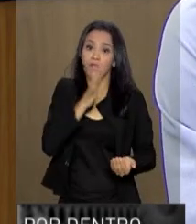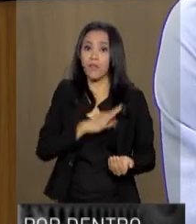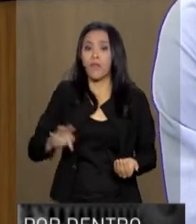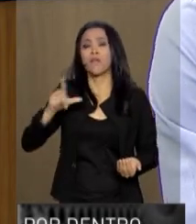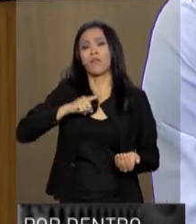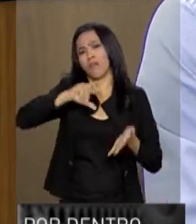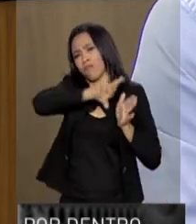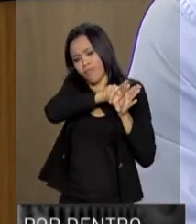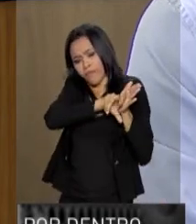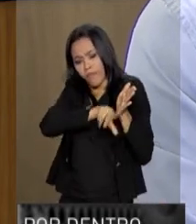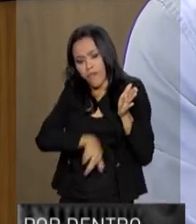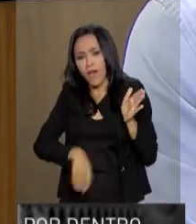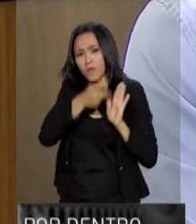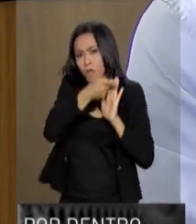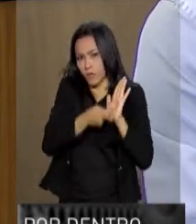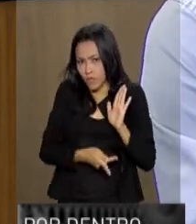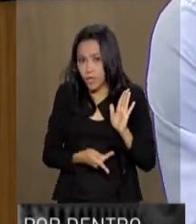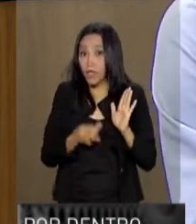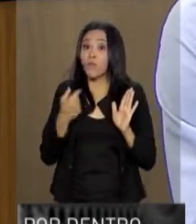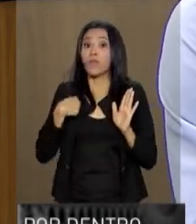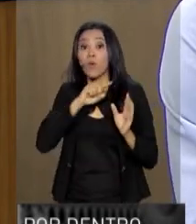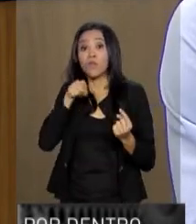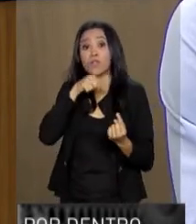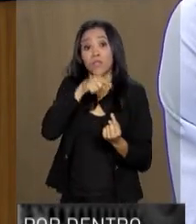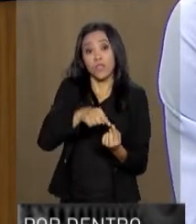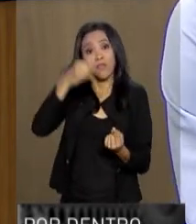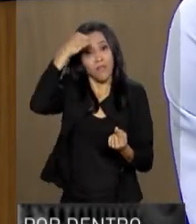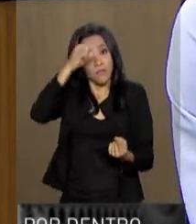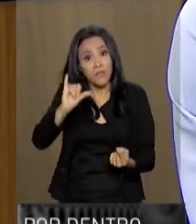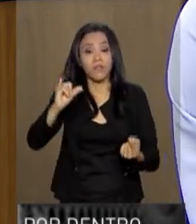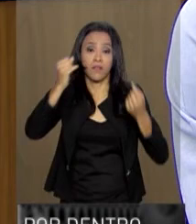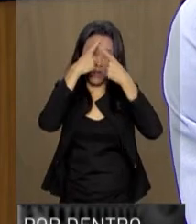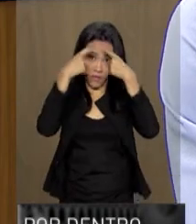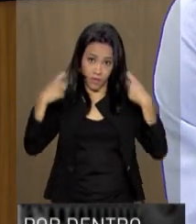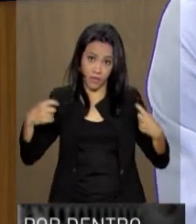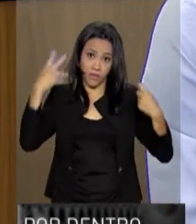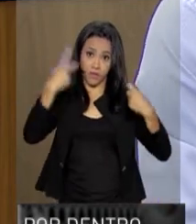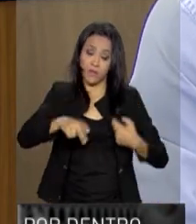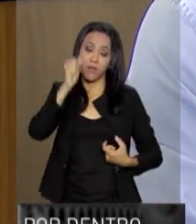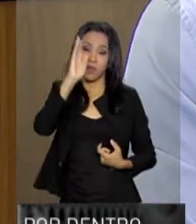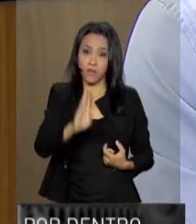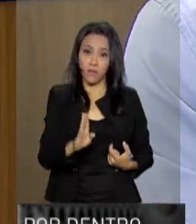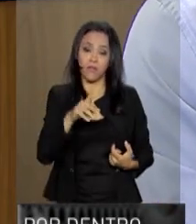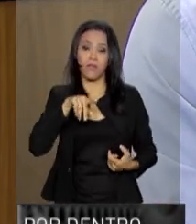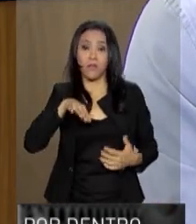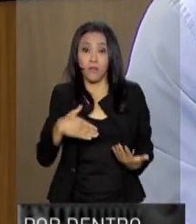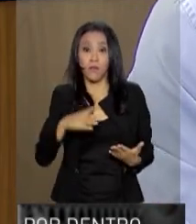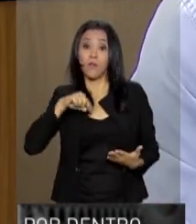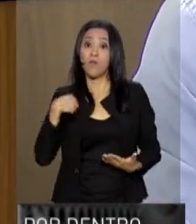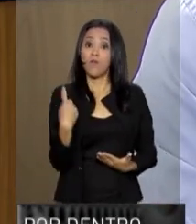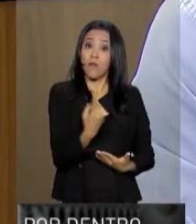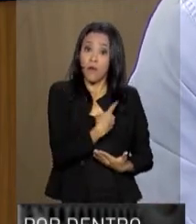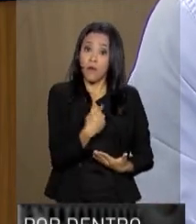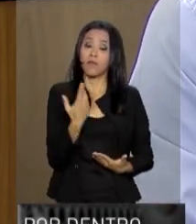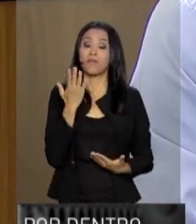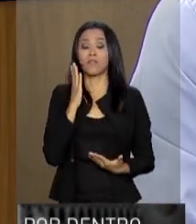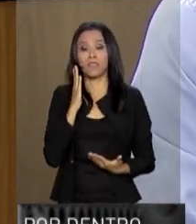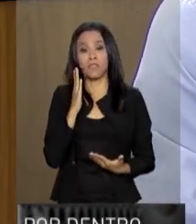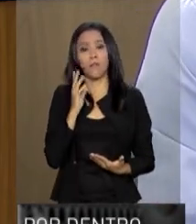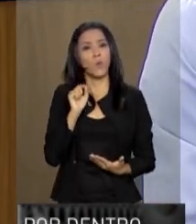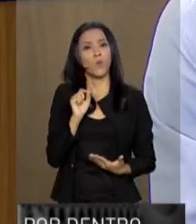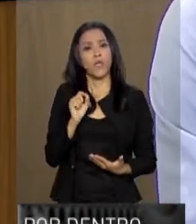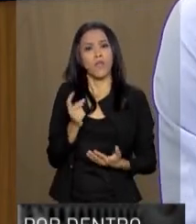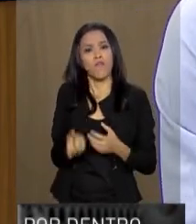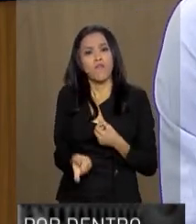brasil uma jovem que busca combater a violência no brasil nós estamos reativando o